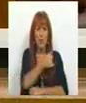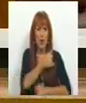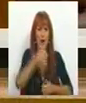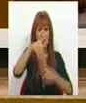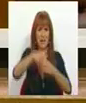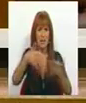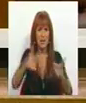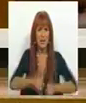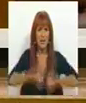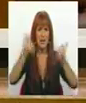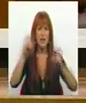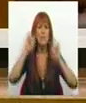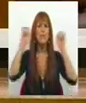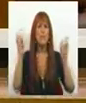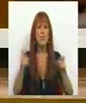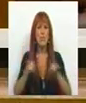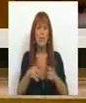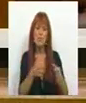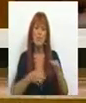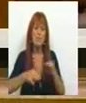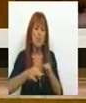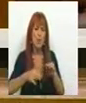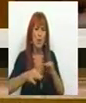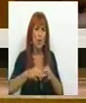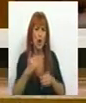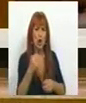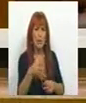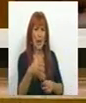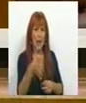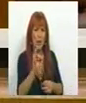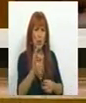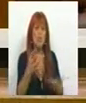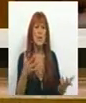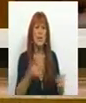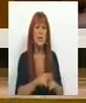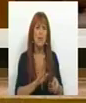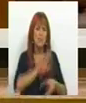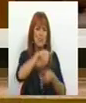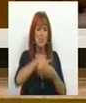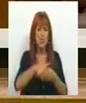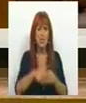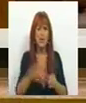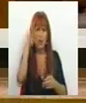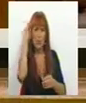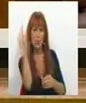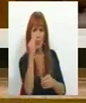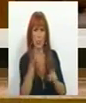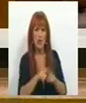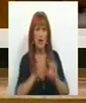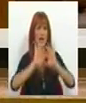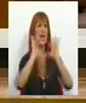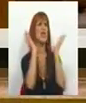urbano, monitorizada e ajustada em 2014, incorporando recomendações